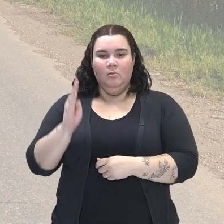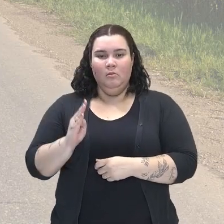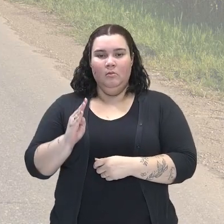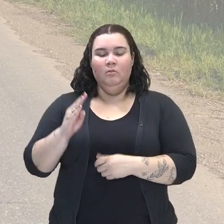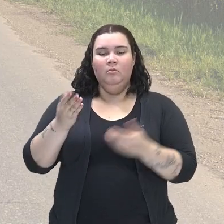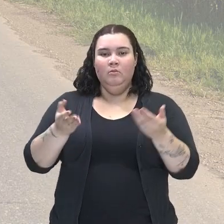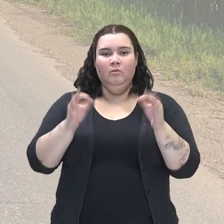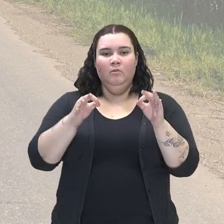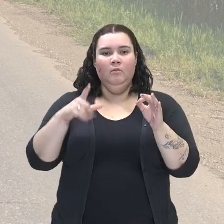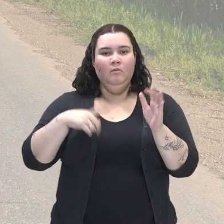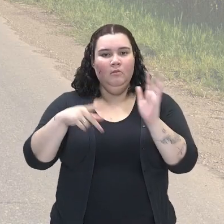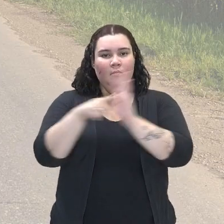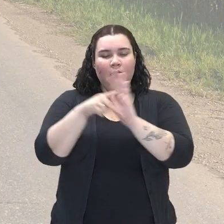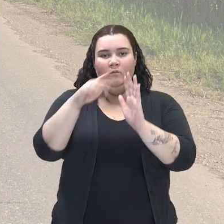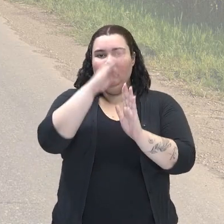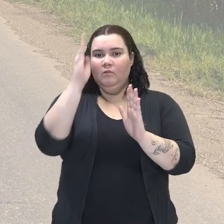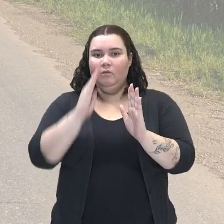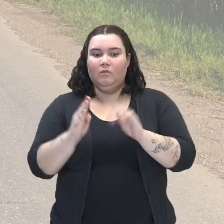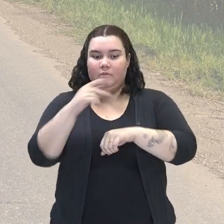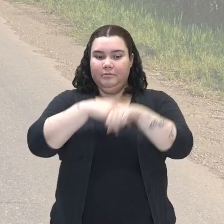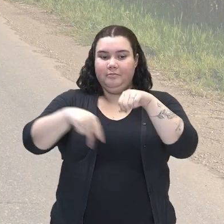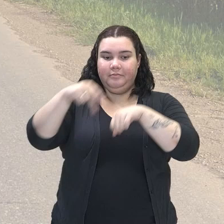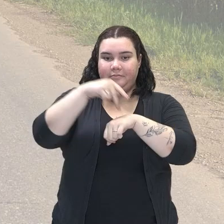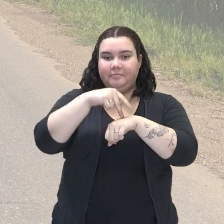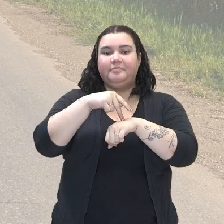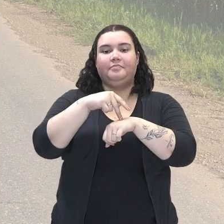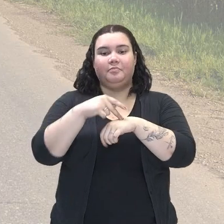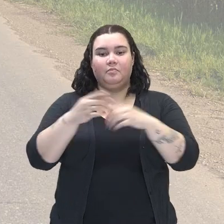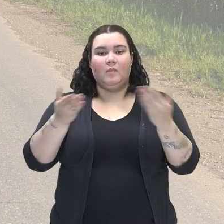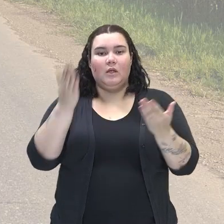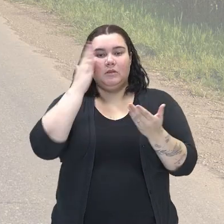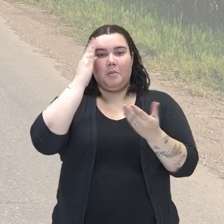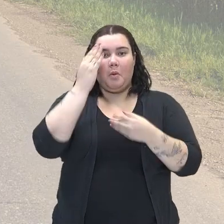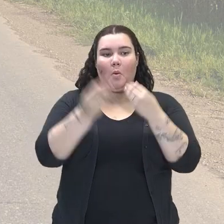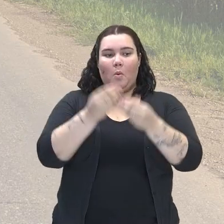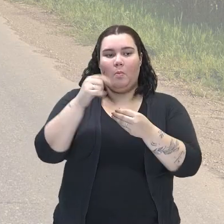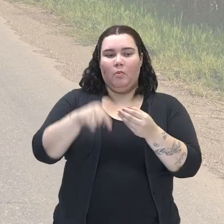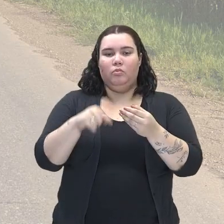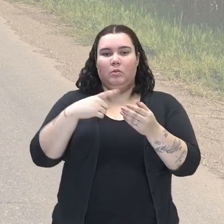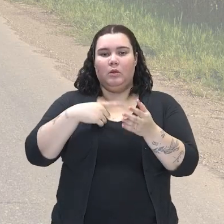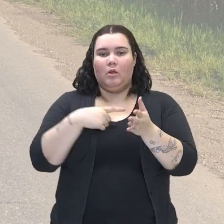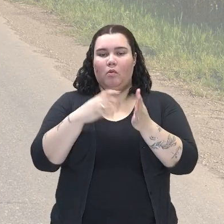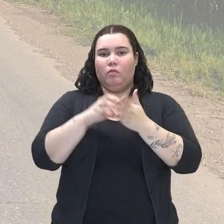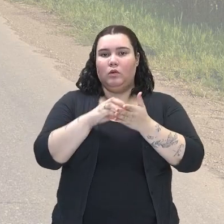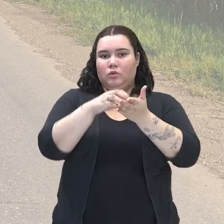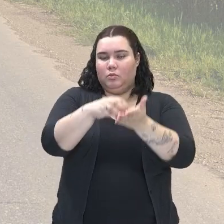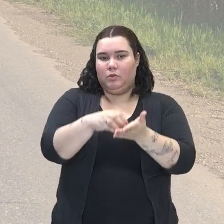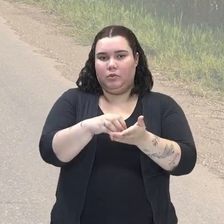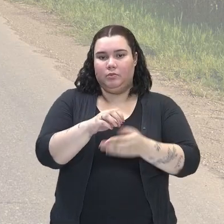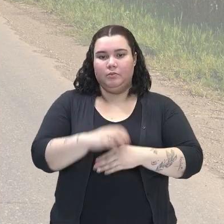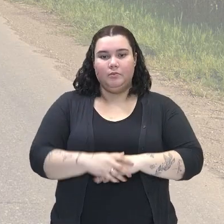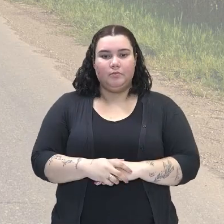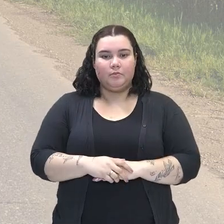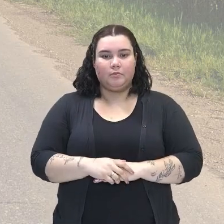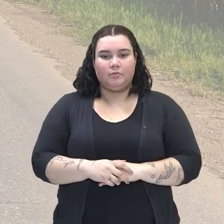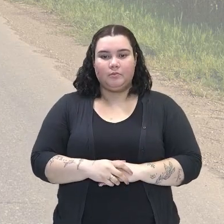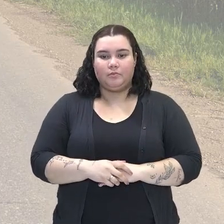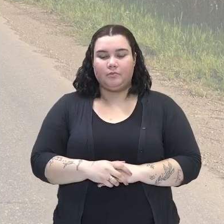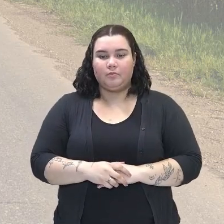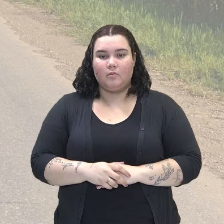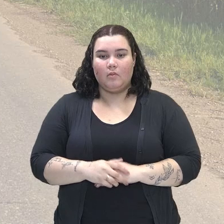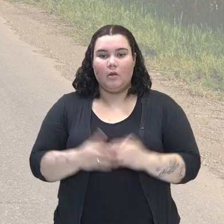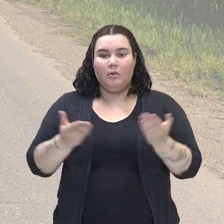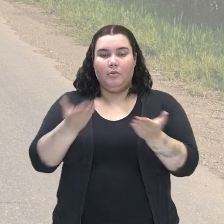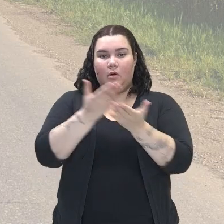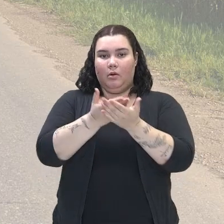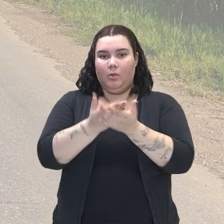sobre o nosso país, como é que está mais ou menos aí estruturada essa questão, tá? Vamos começar a aula de hoje com uma coisa assim,